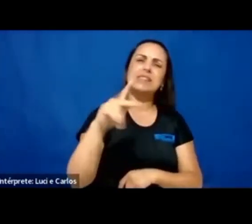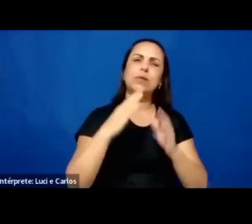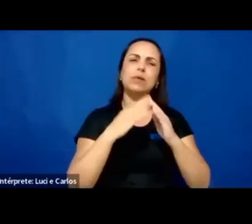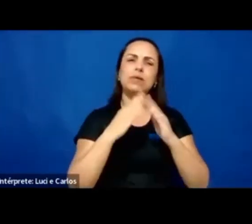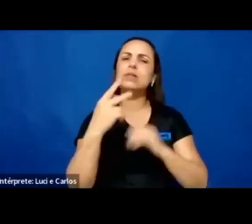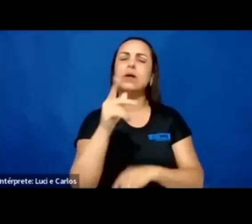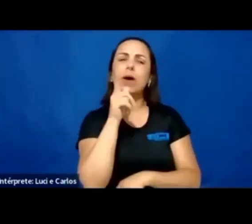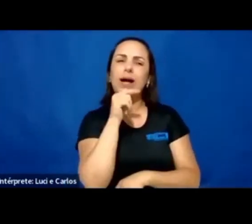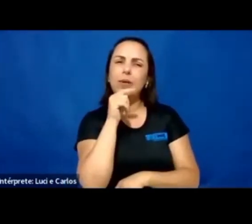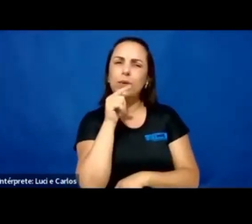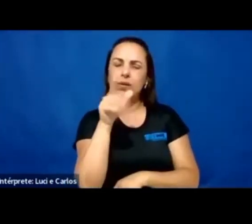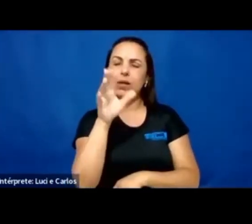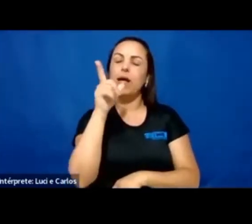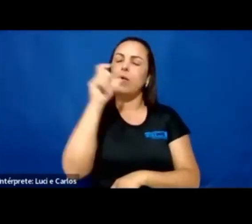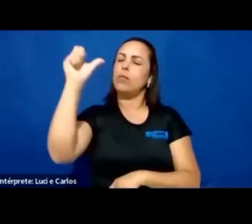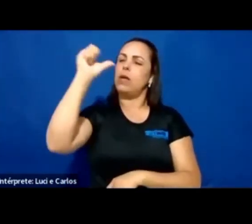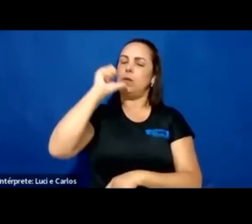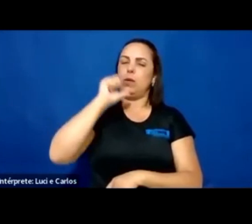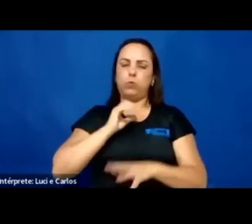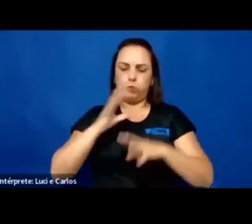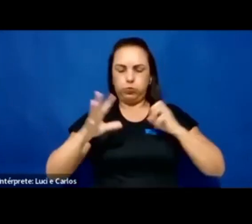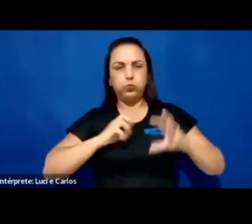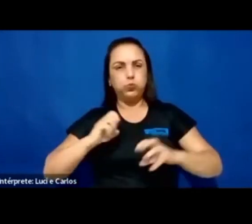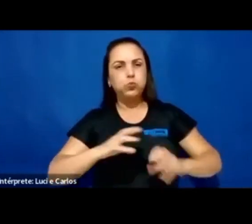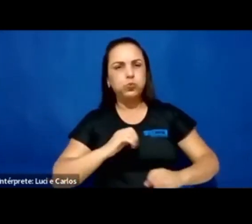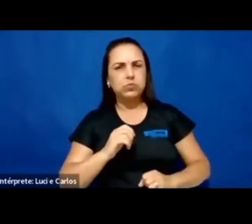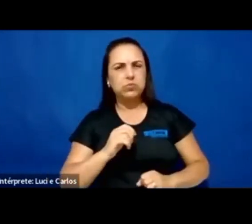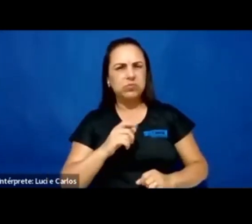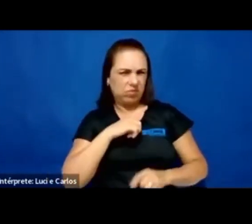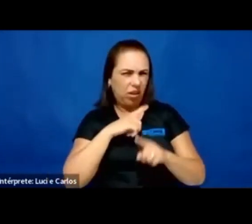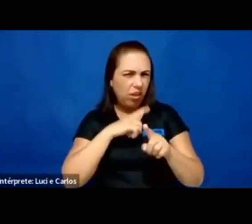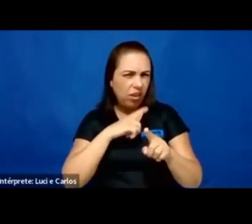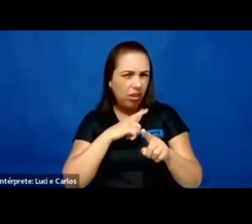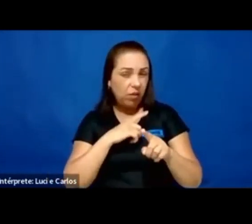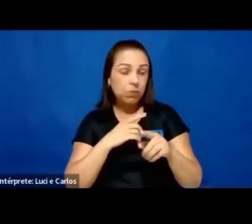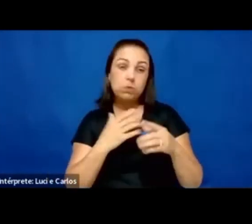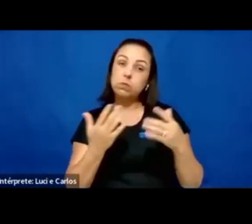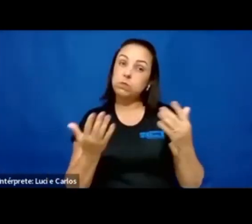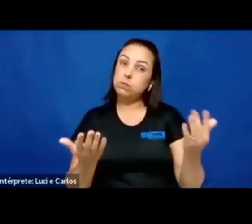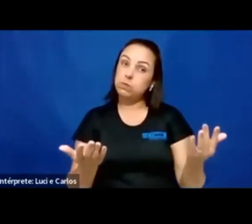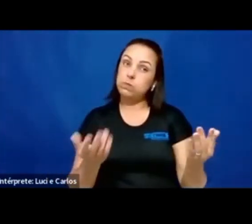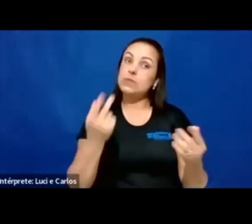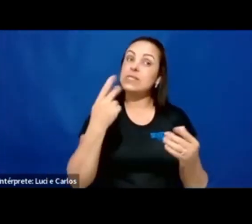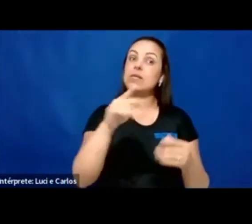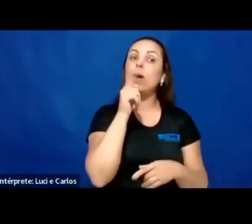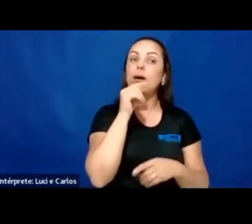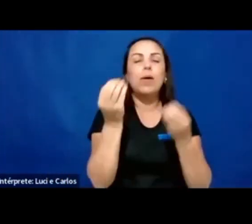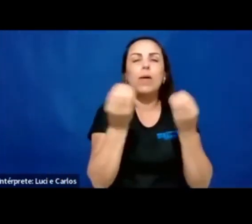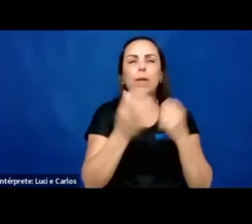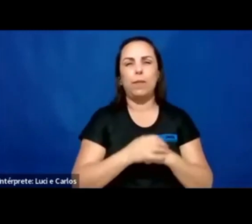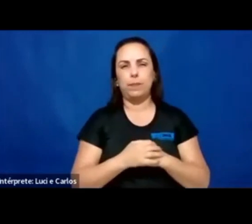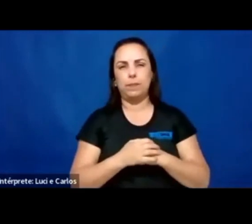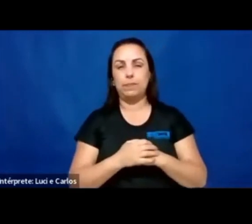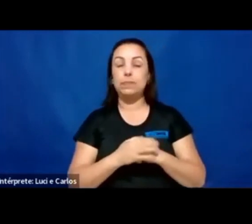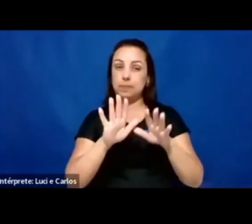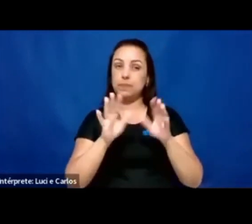você? A gente tem que parar para pensar e a gente vai chegar nesse ponto já, já. A célula cancerígena, é importante